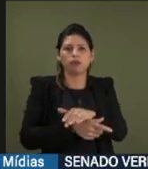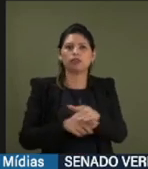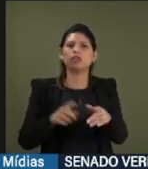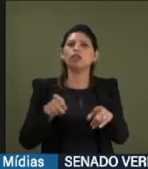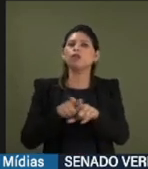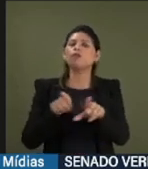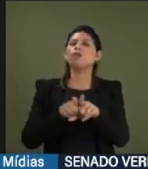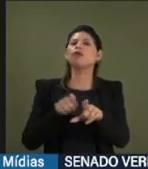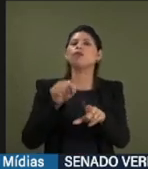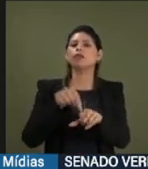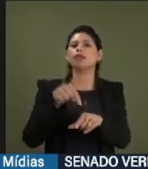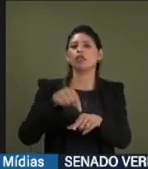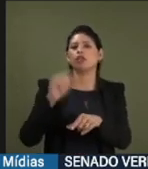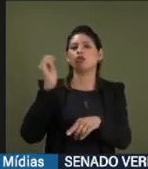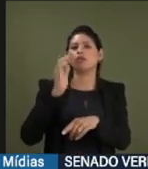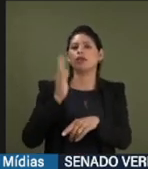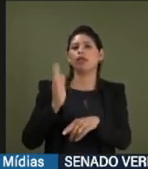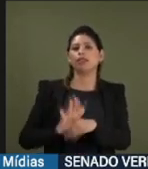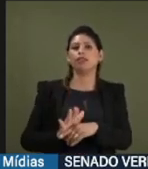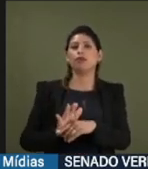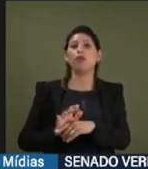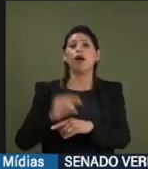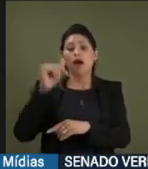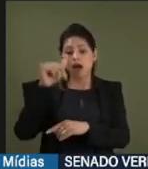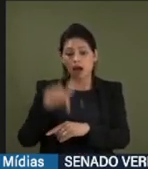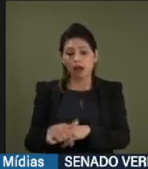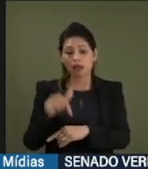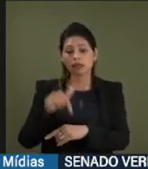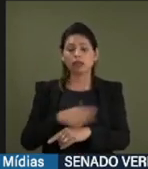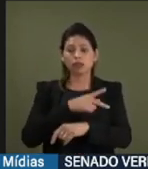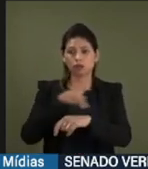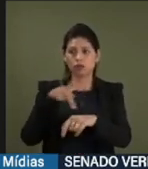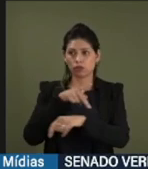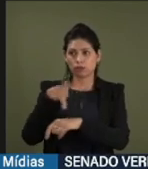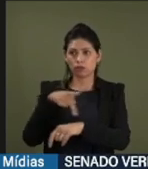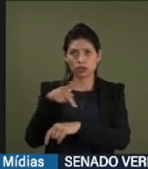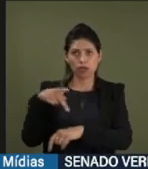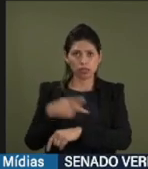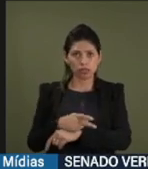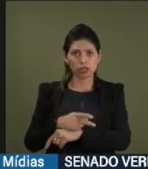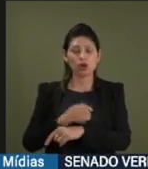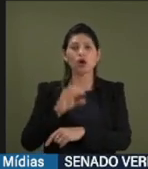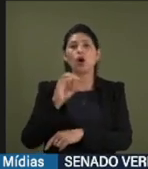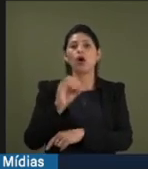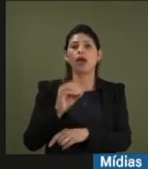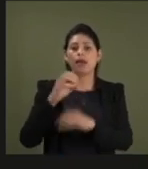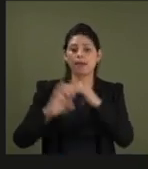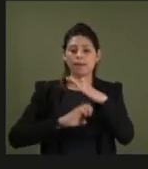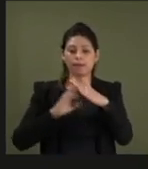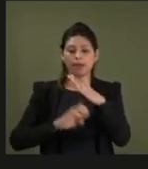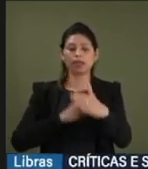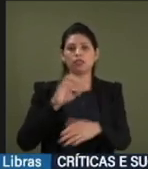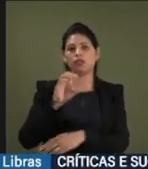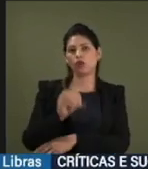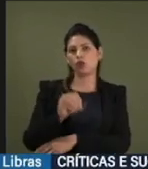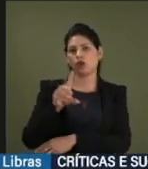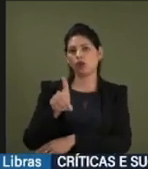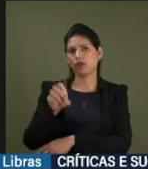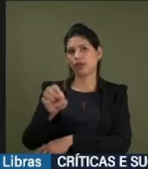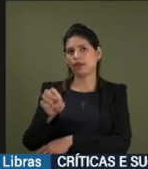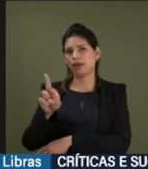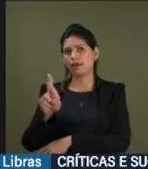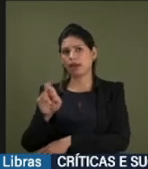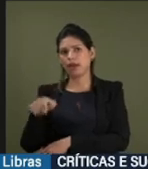justiça imparcial, enquanto que aqui no nosso país, a Odebrecht e a JF tiveram